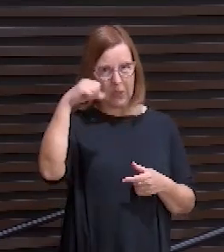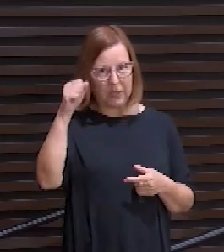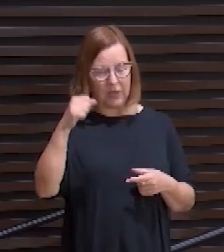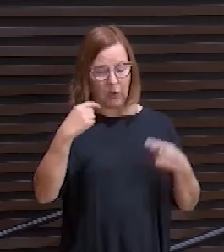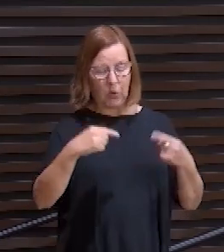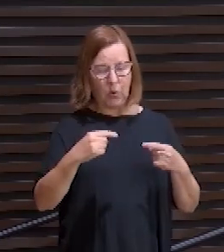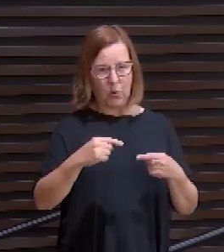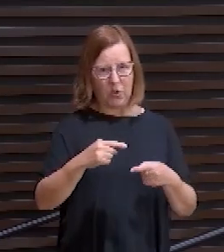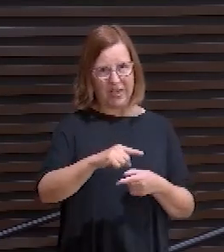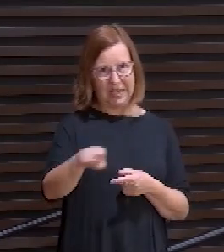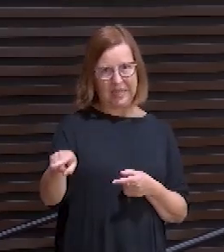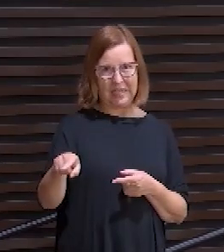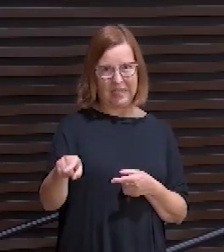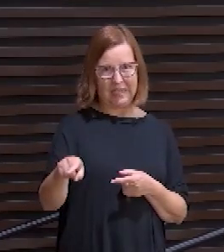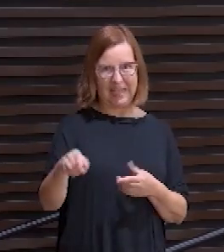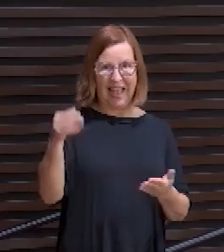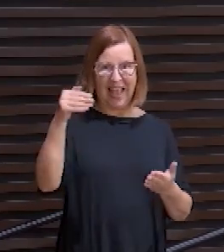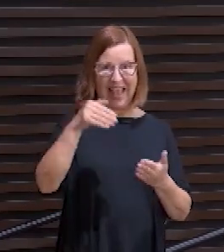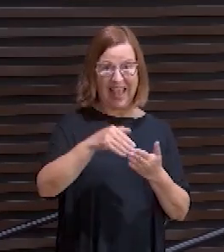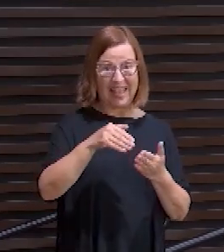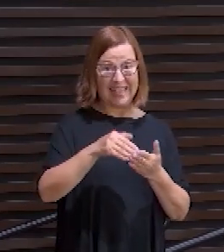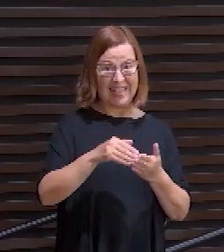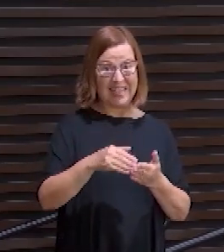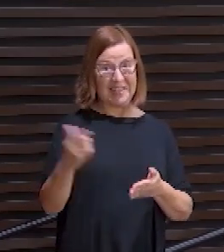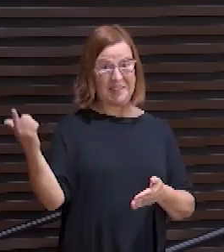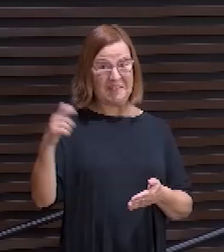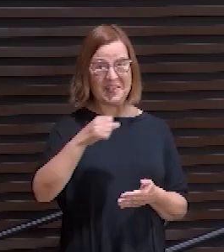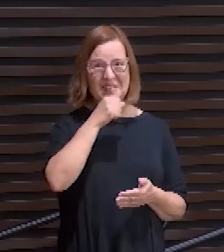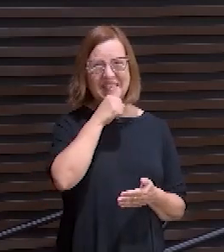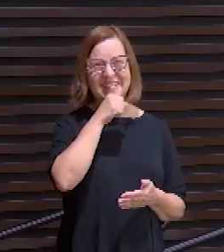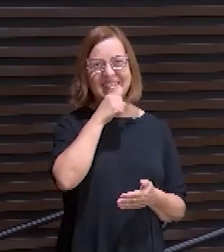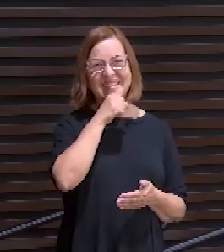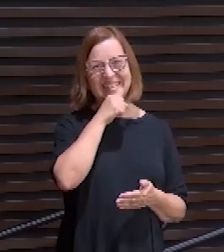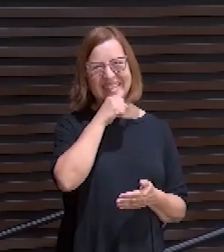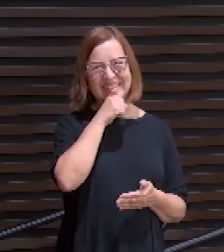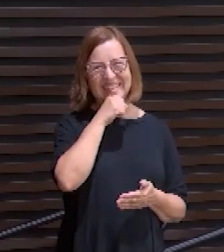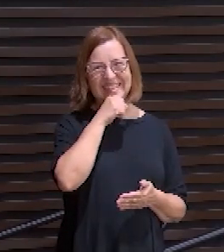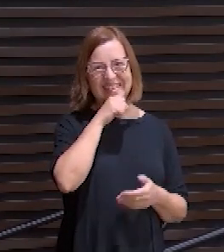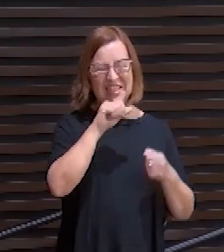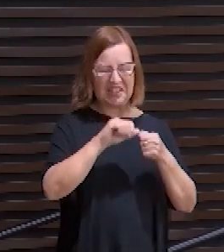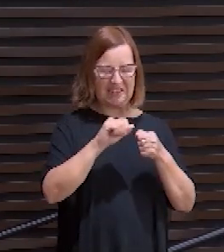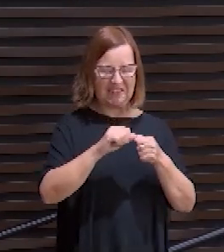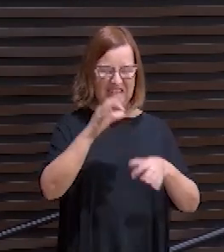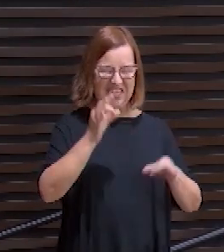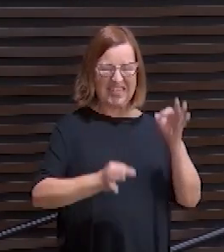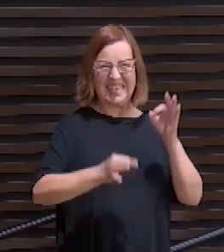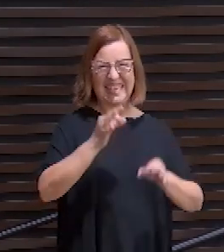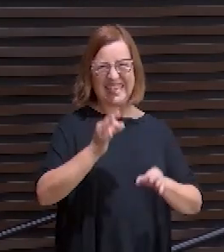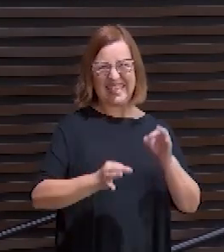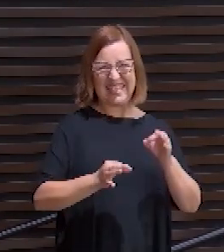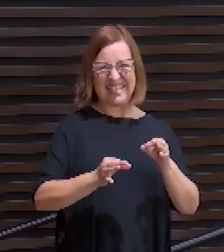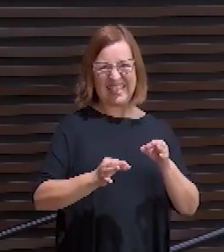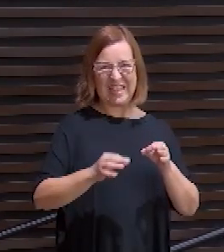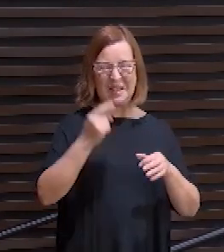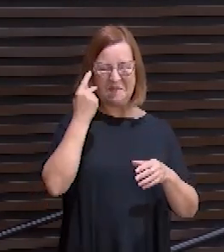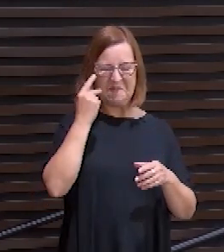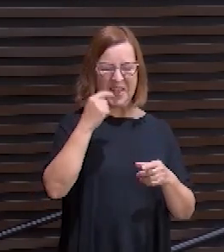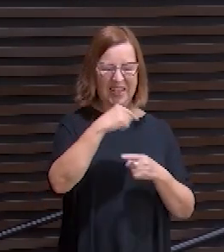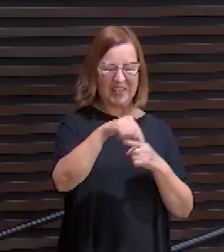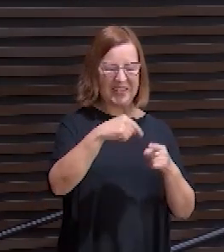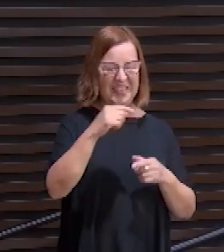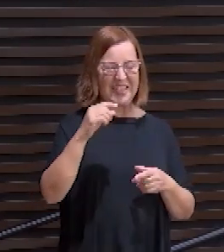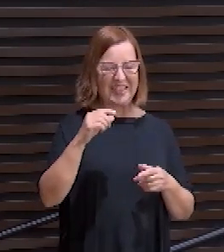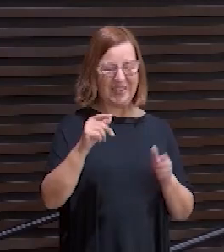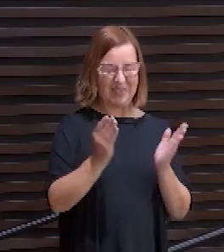contra eles. Até que veio o ancião de dias e fez justiça aos santos do